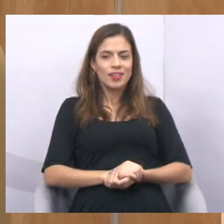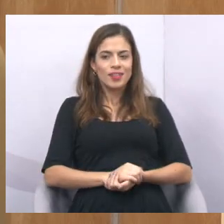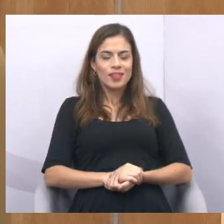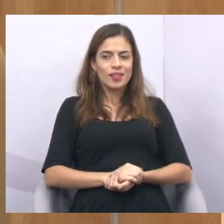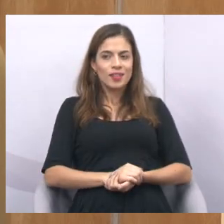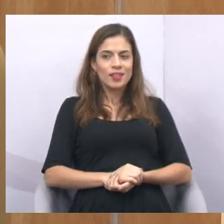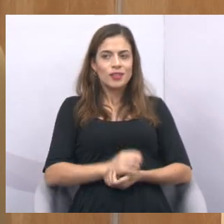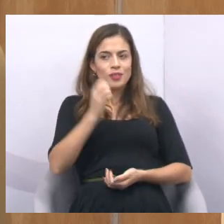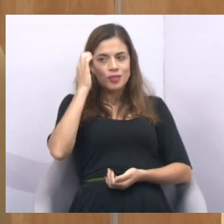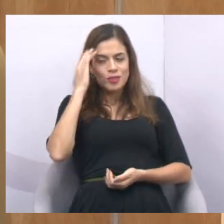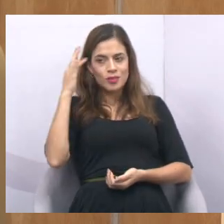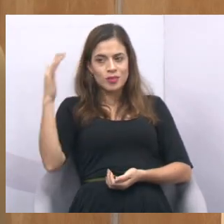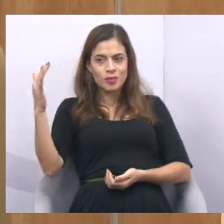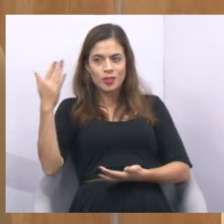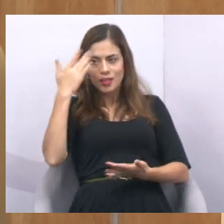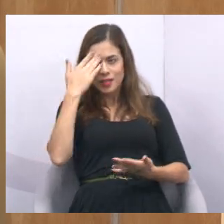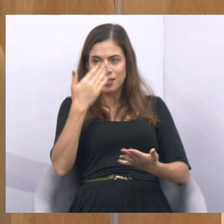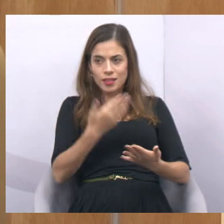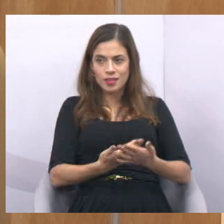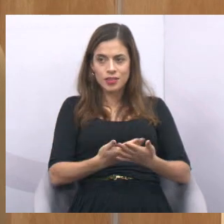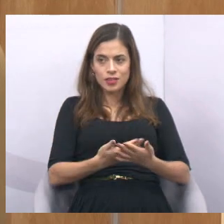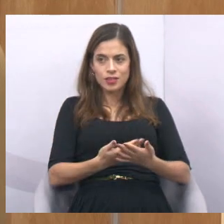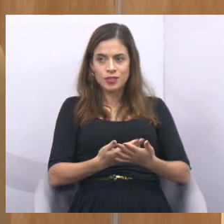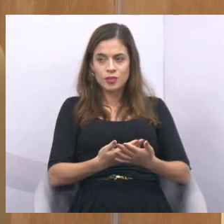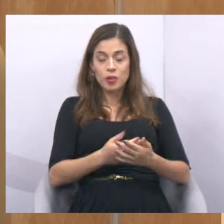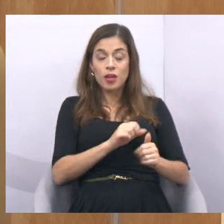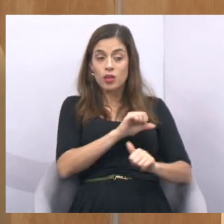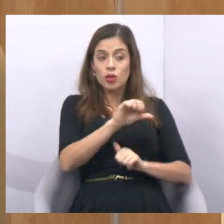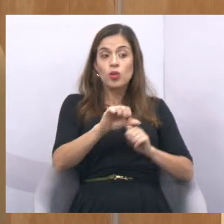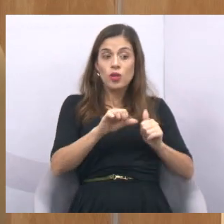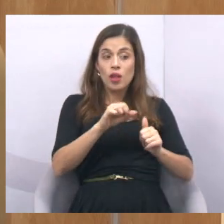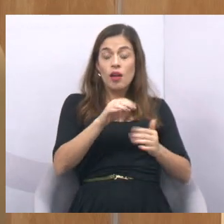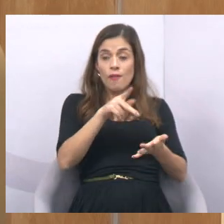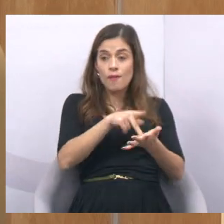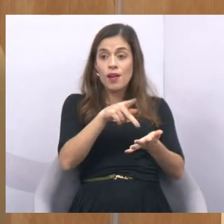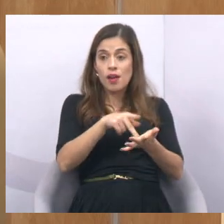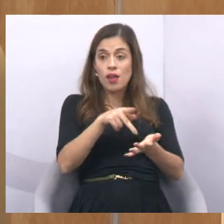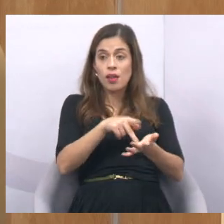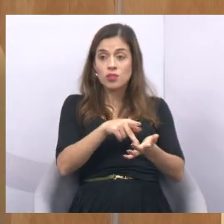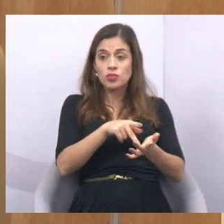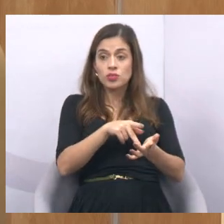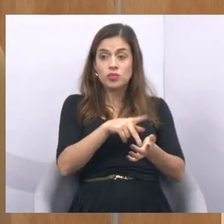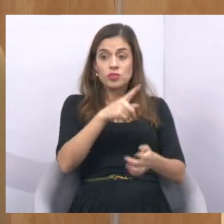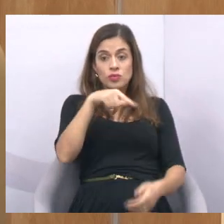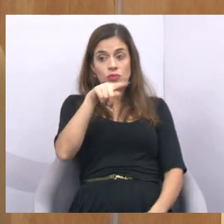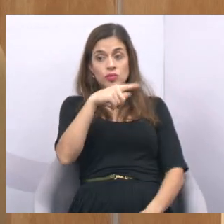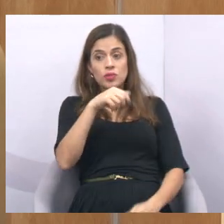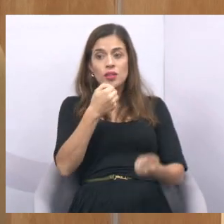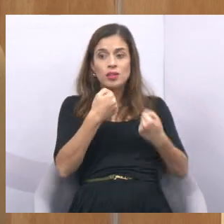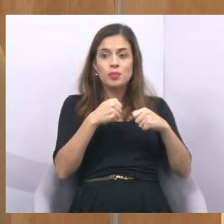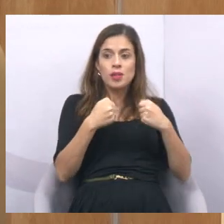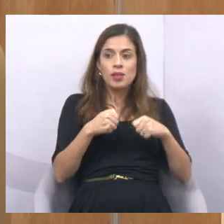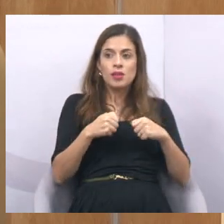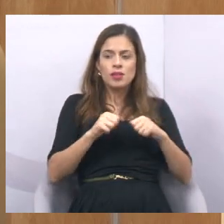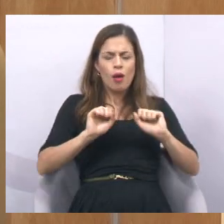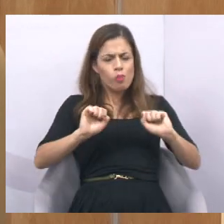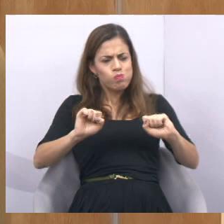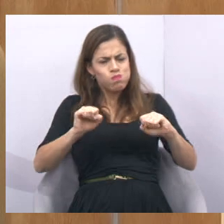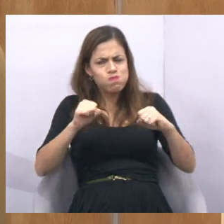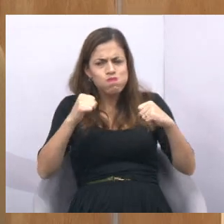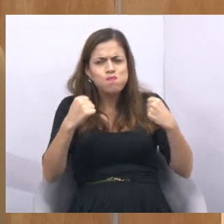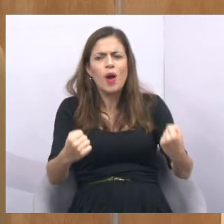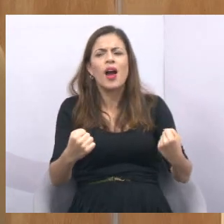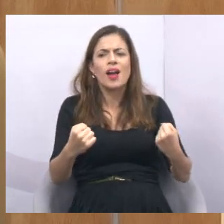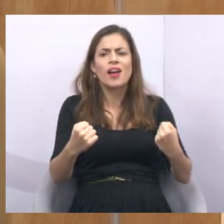eu acredito que... Agora, para tornar realidade esse sonho, vocês vão ter que ter muita dedicação